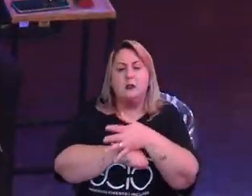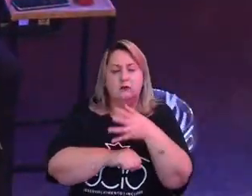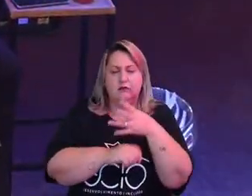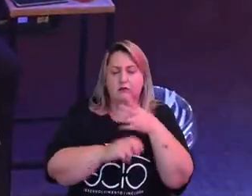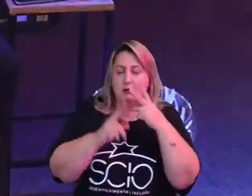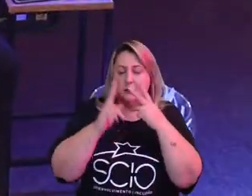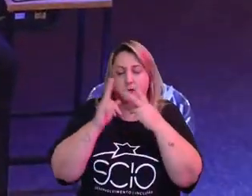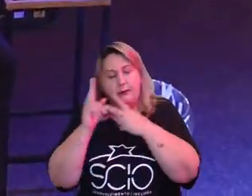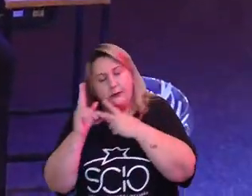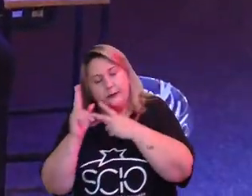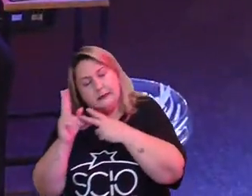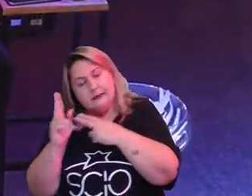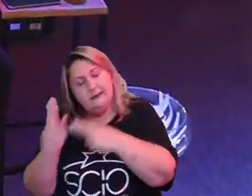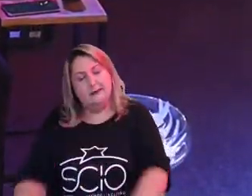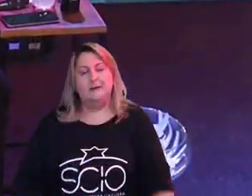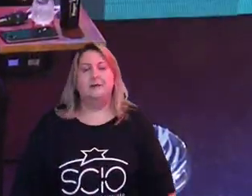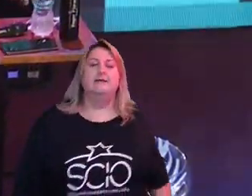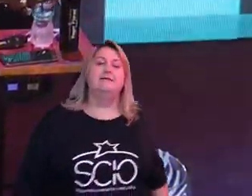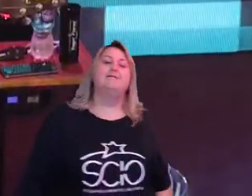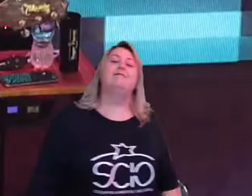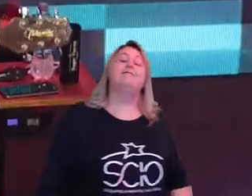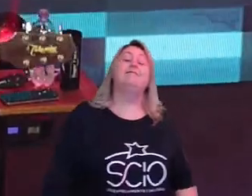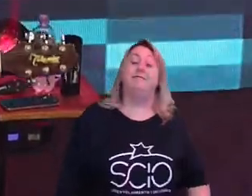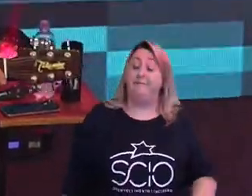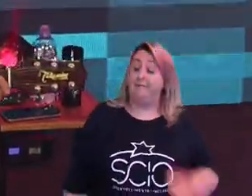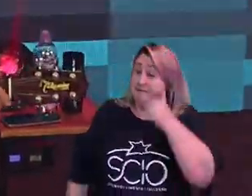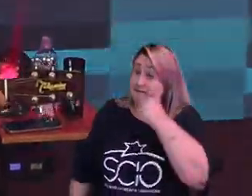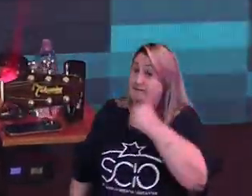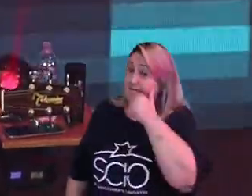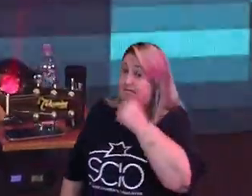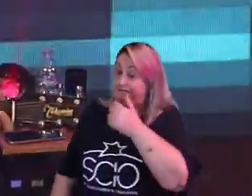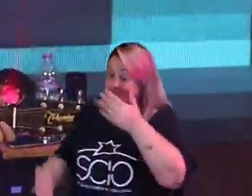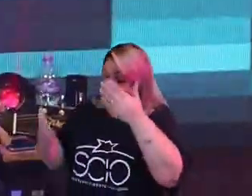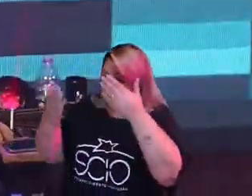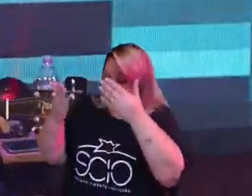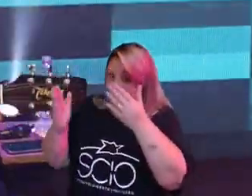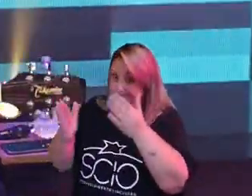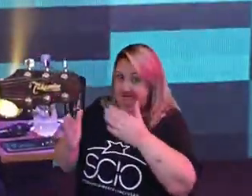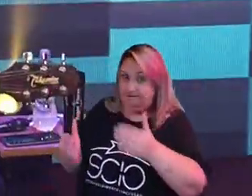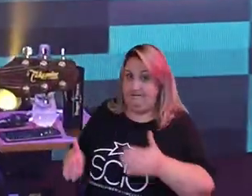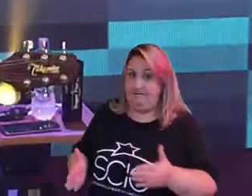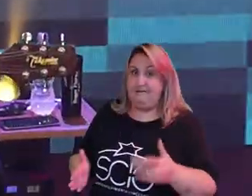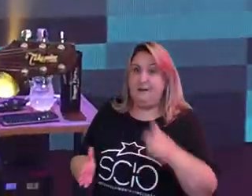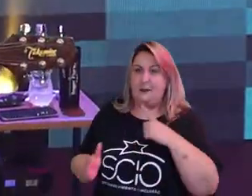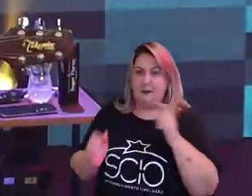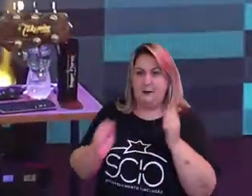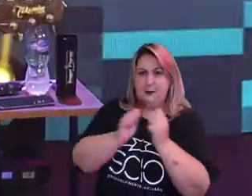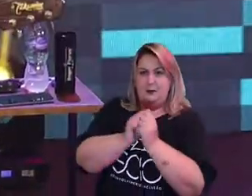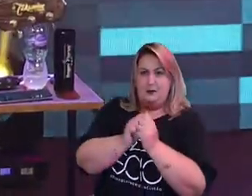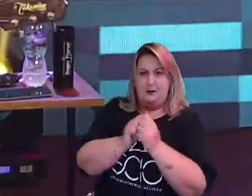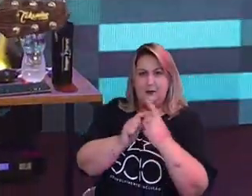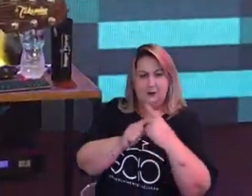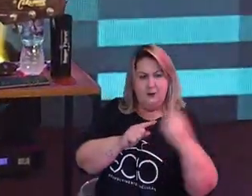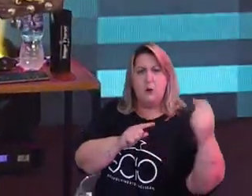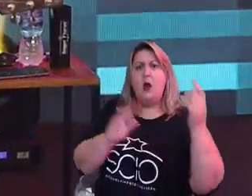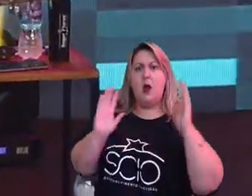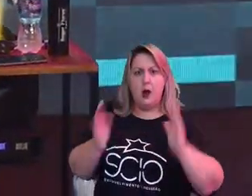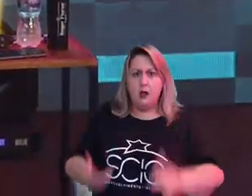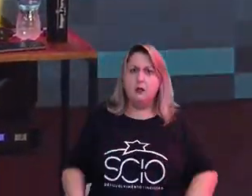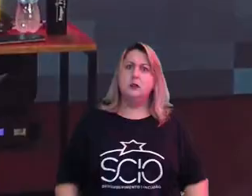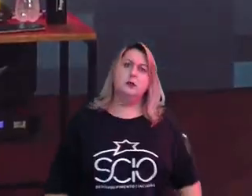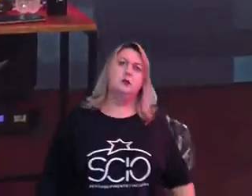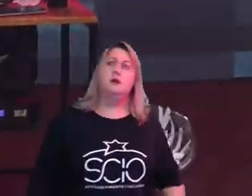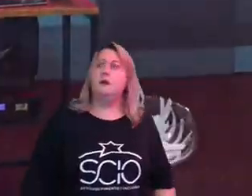vida noturna se foram dormir. E a dama da noite que estava comigo também